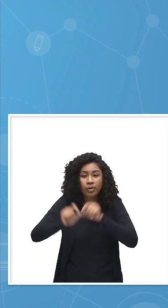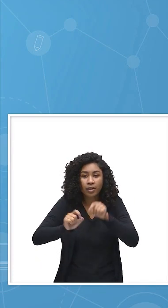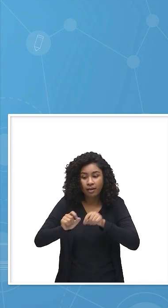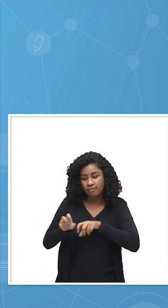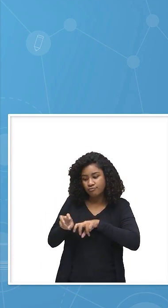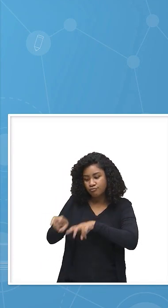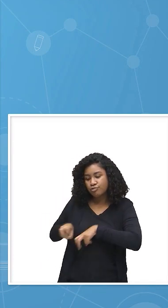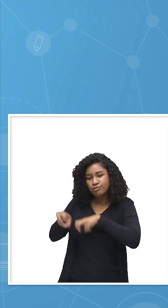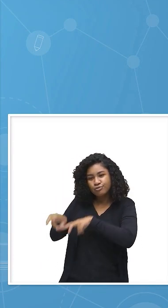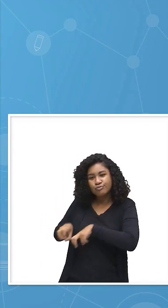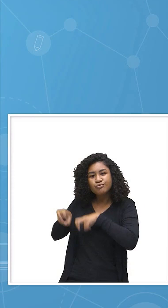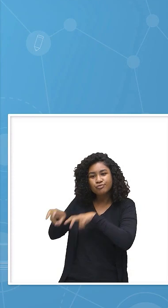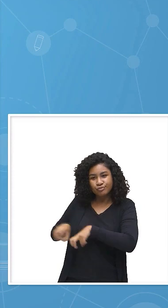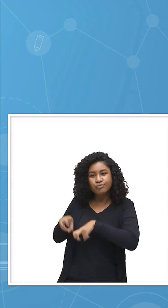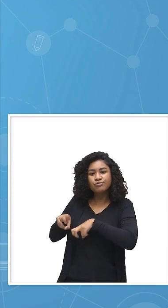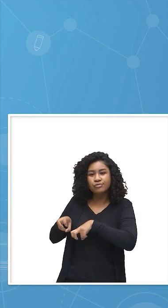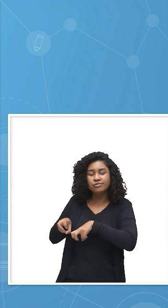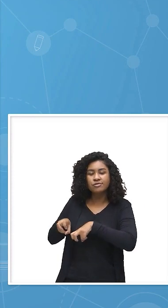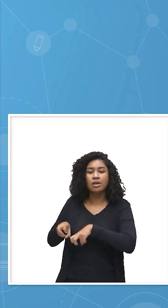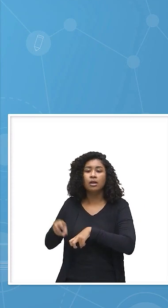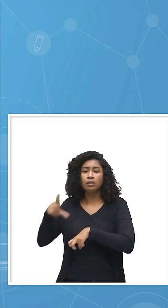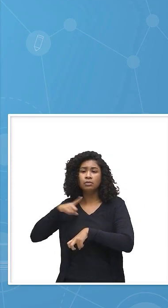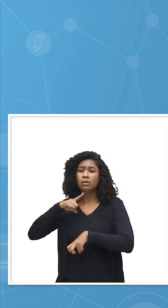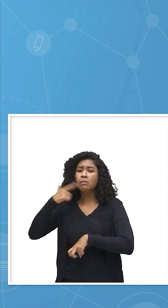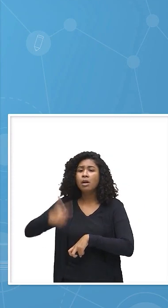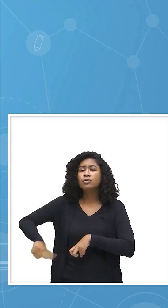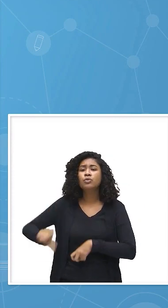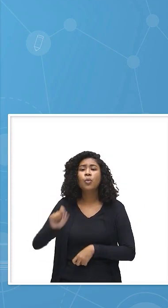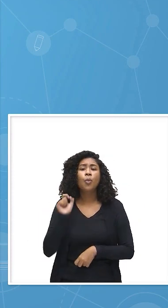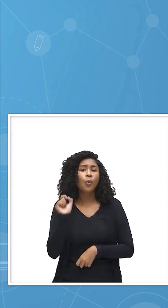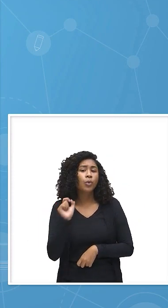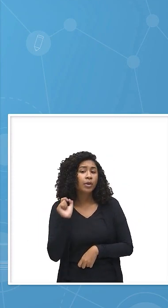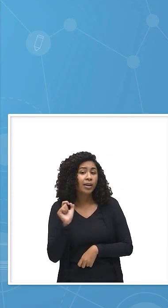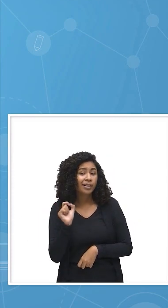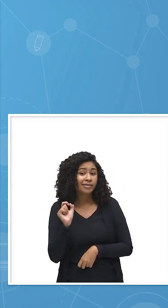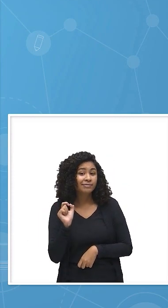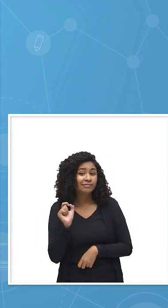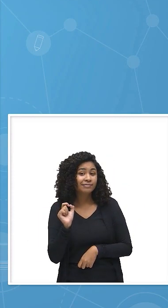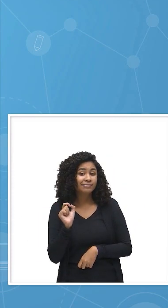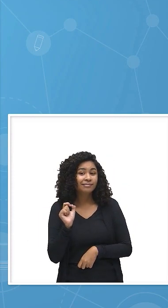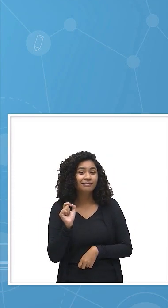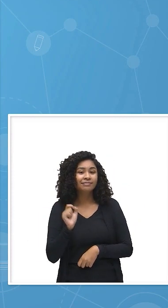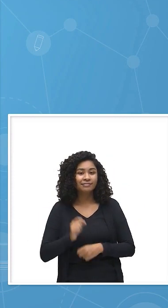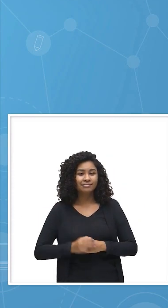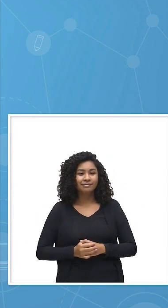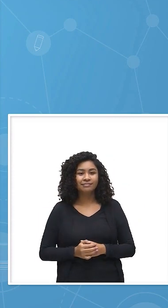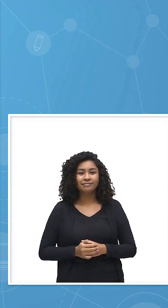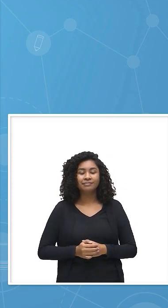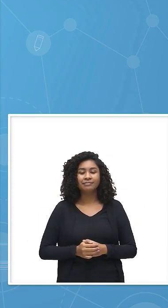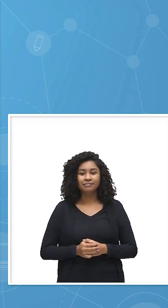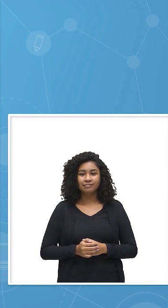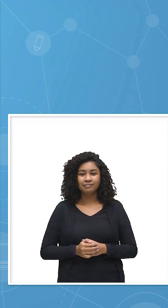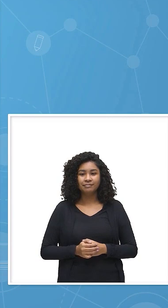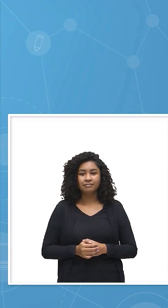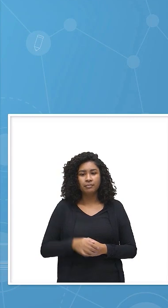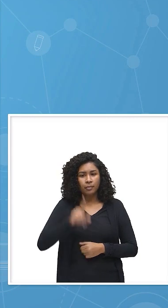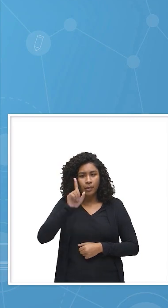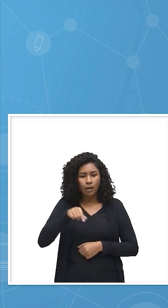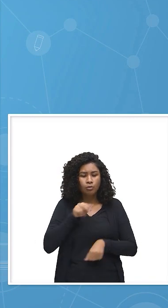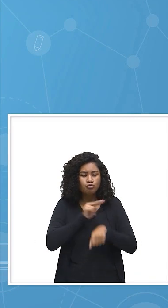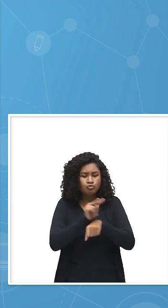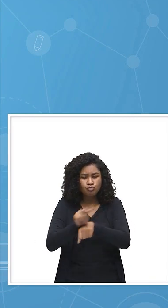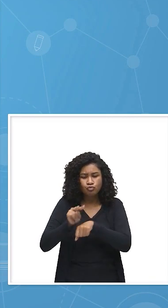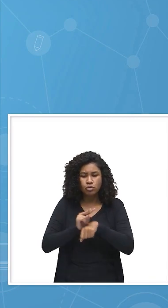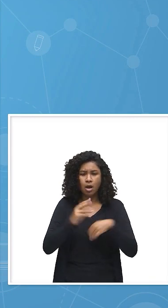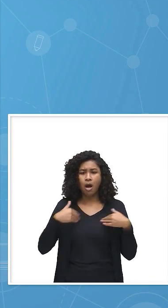imagem. E junto com a agricultura a gente vai ter o quê? Nós vamos ter também a criação de animais,